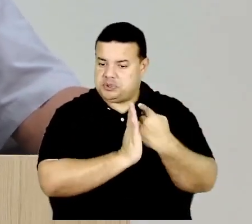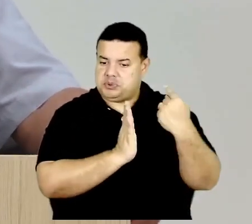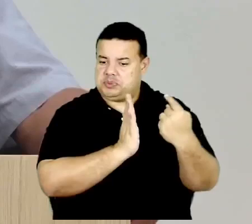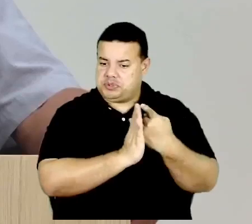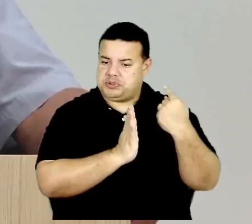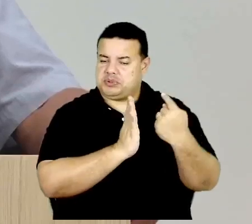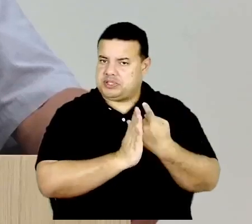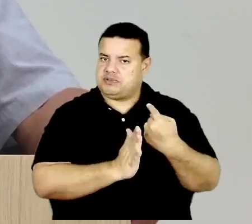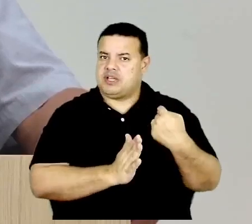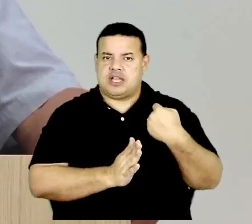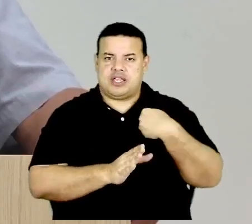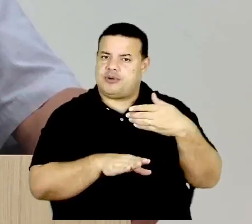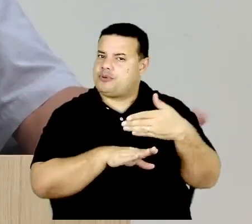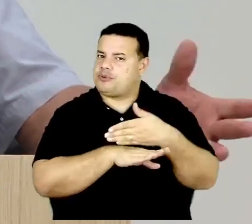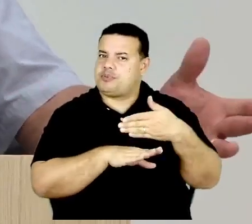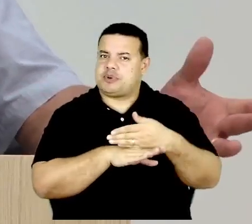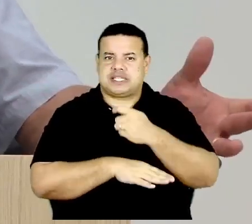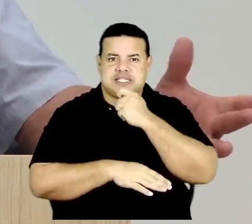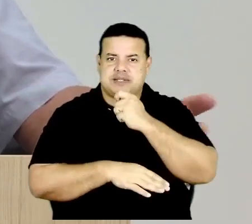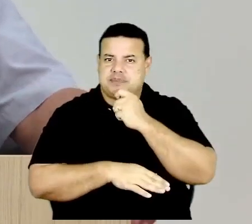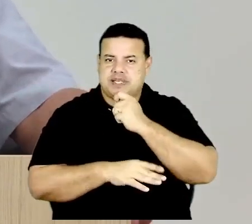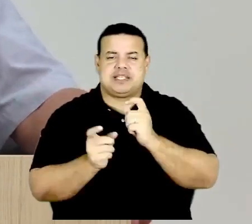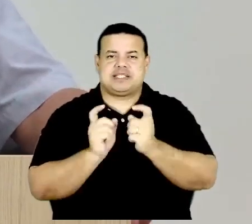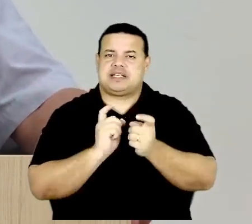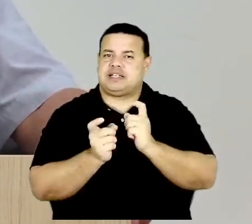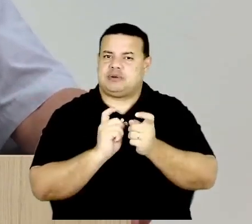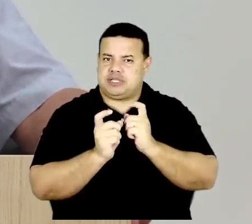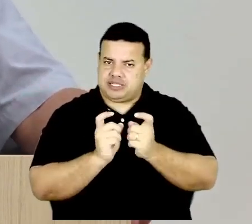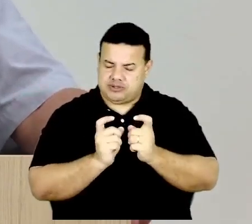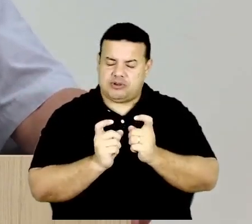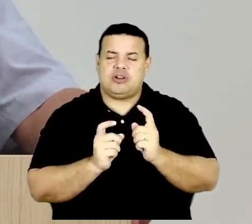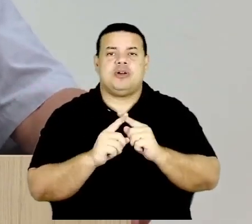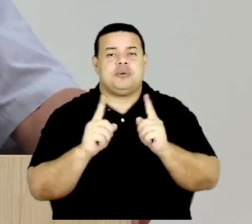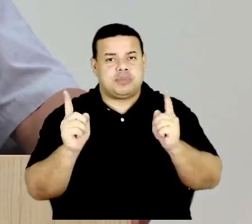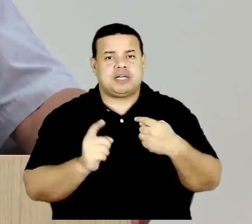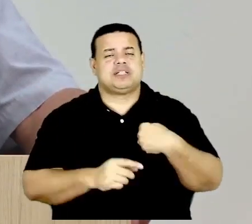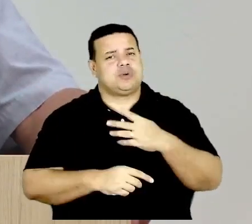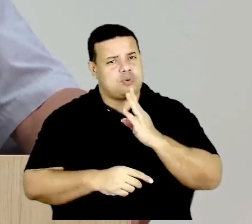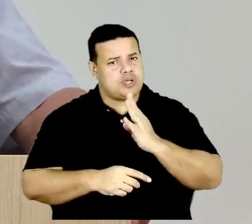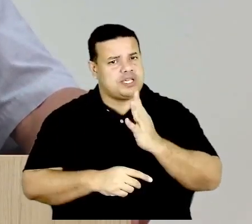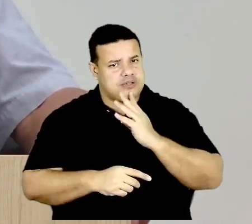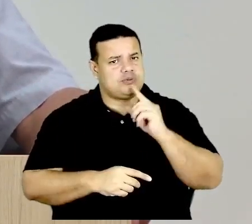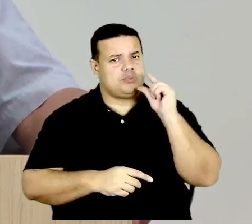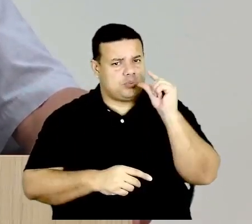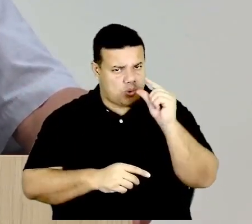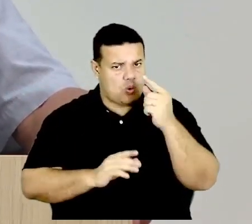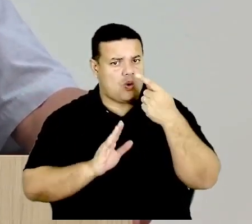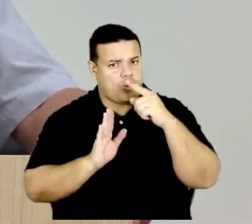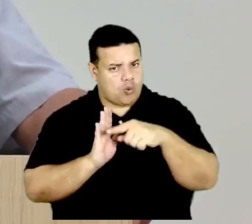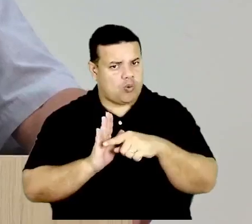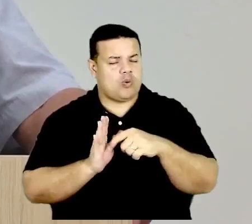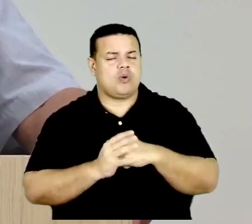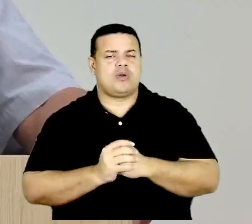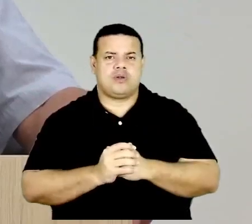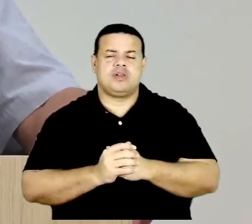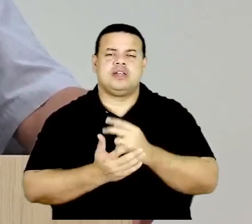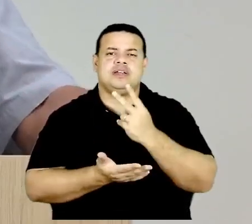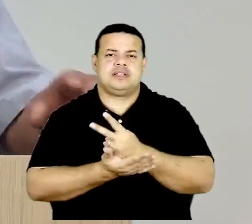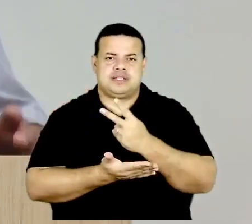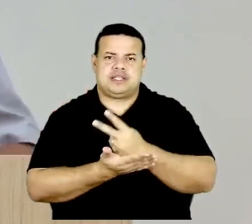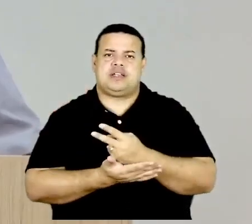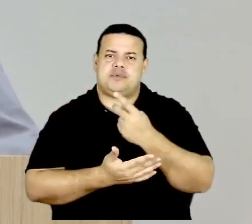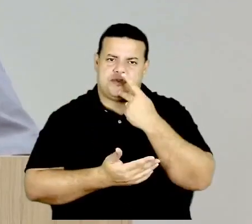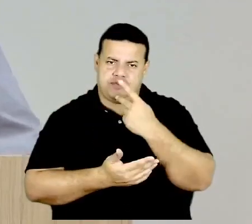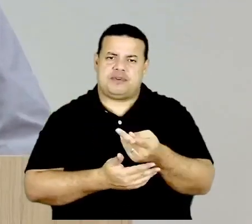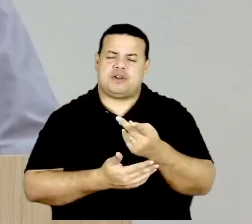participei dessa reunião, mas eu tenho um pouco de conhecimento sobre isso aí. Eu sempre digo assim, tudo quanto é